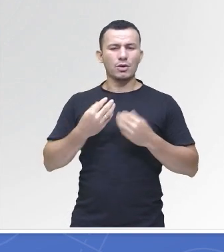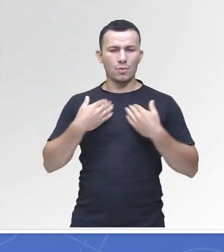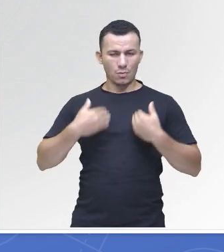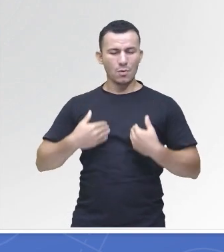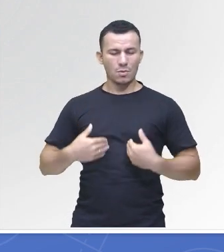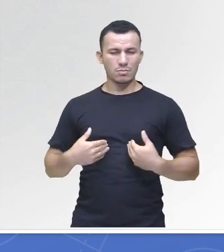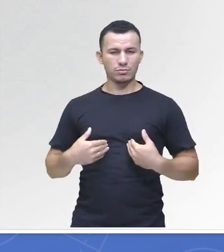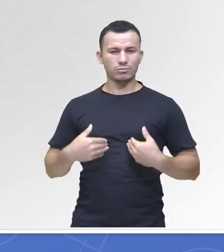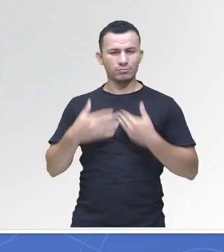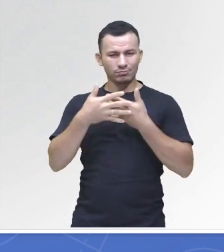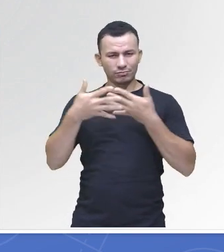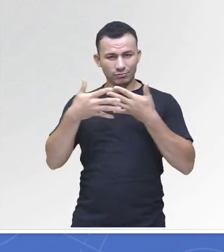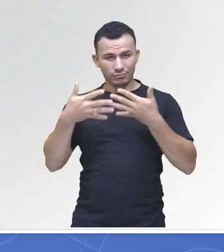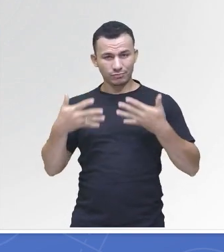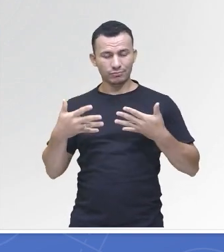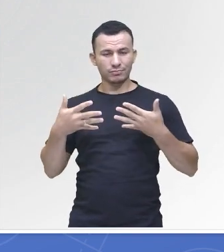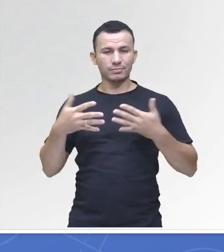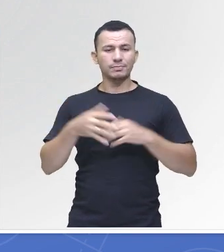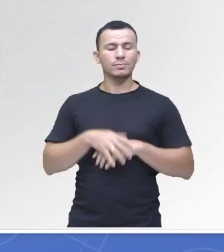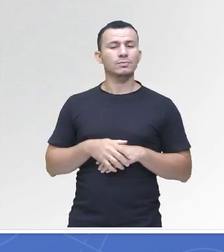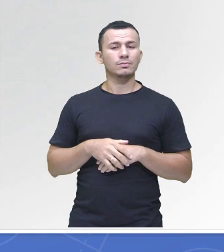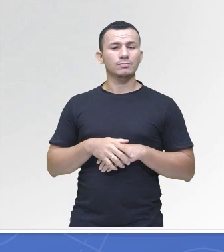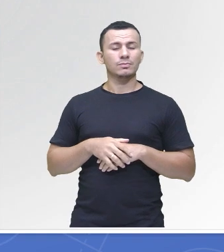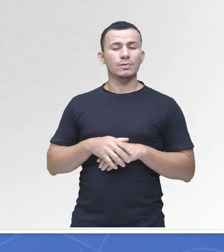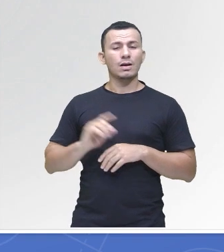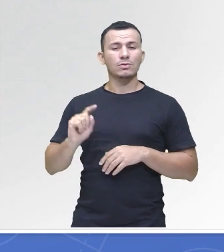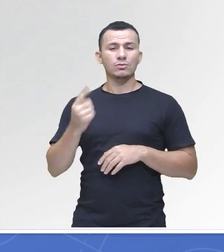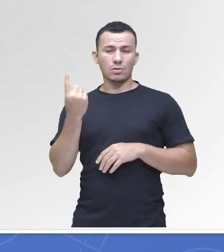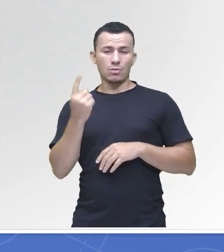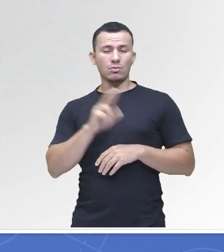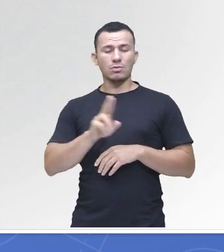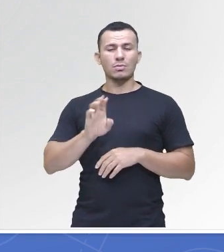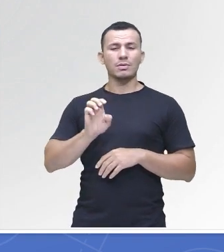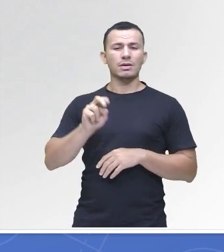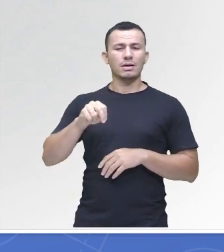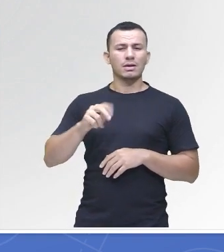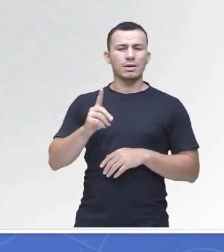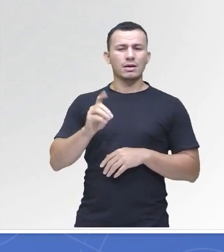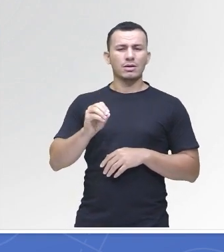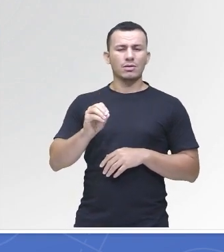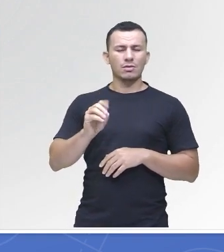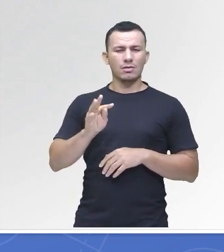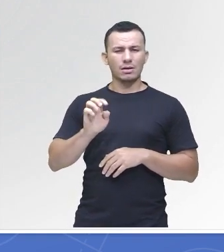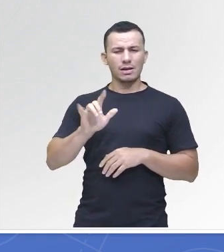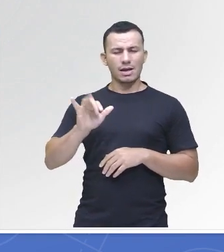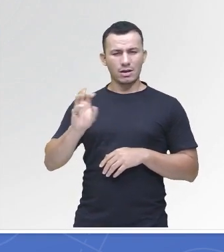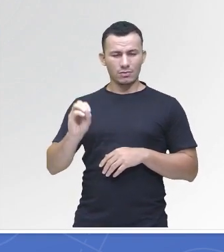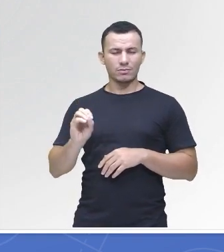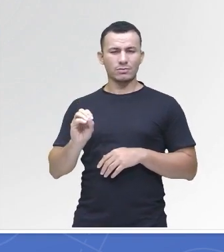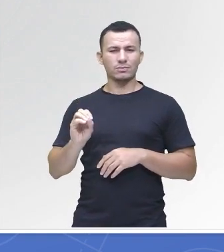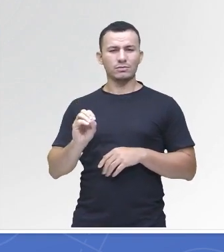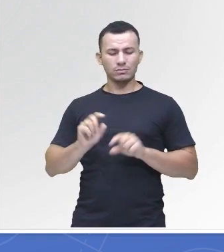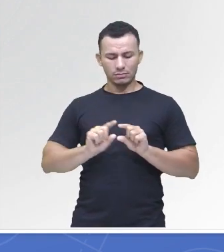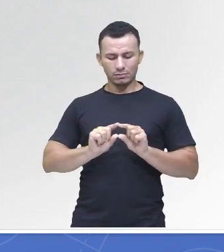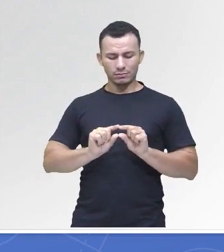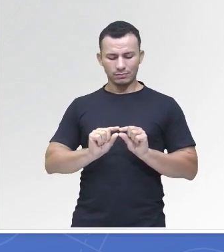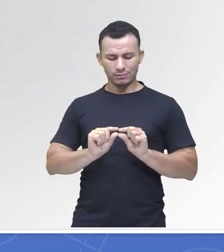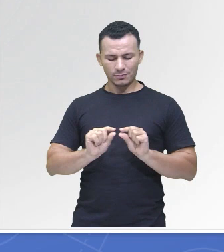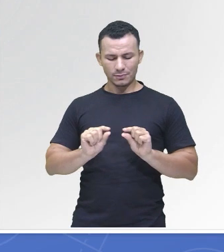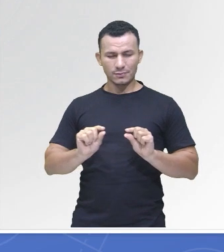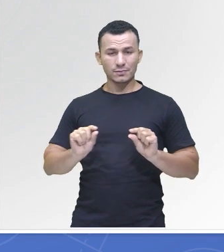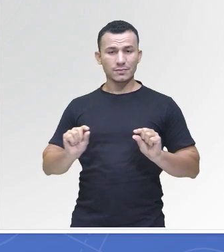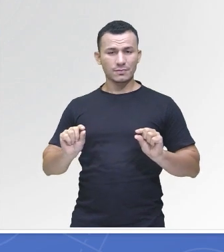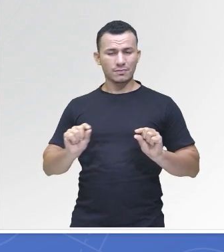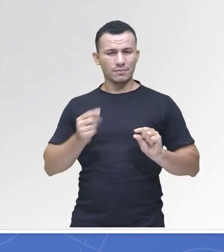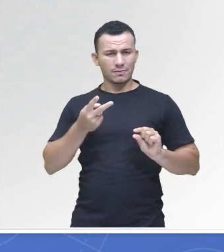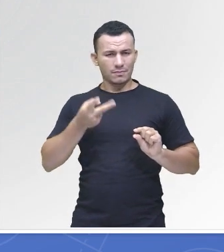corpo. Ele é formado somente, ó, pelo endotélio, tá? Esse tecido epitelial. A gente consegue observar aqui